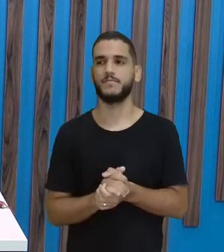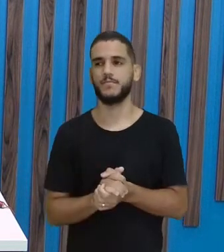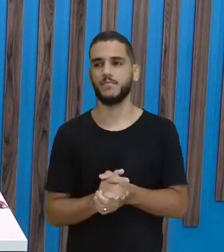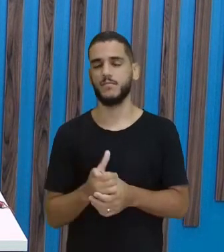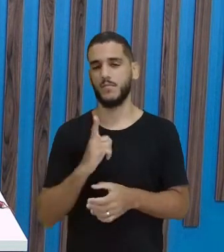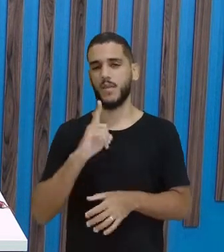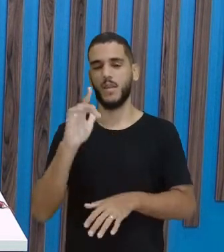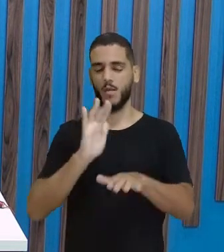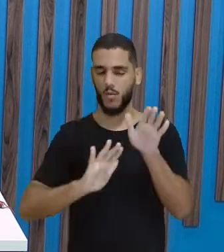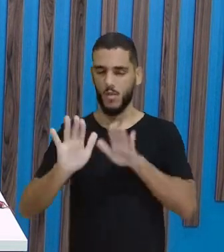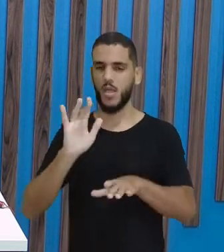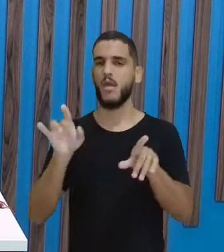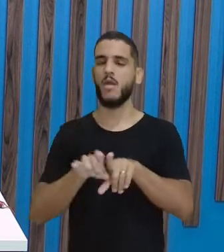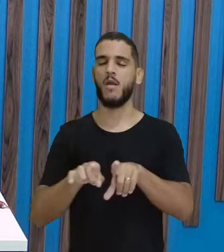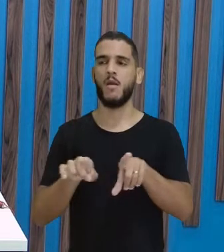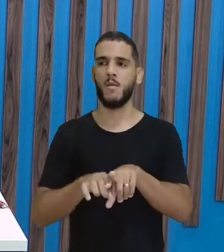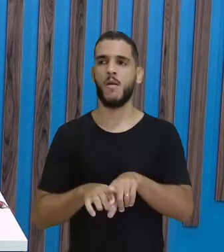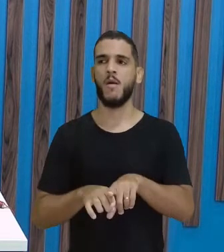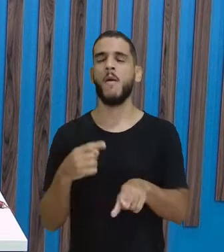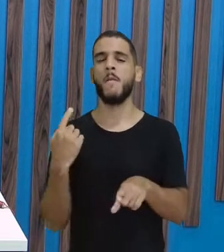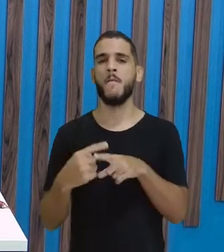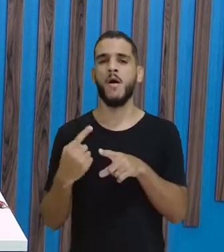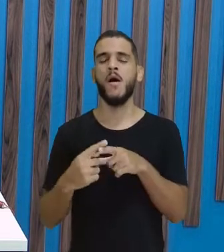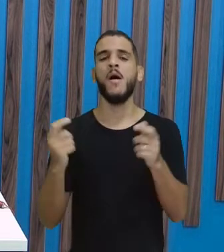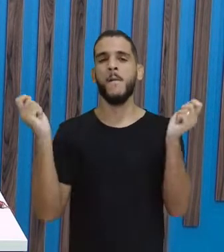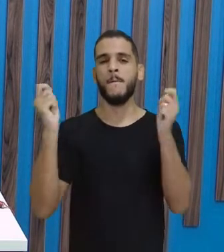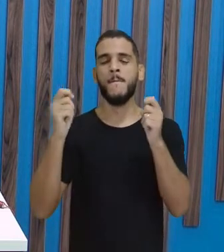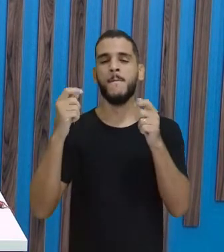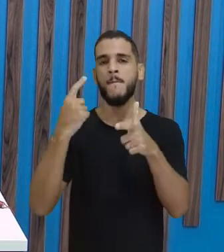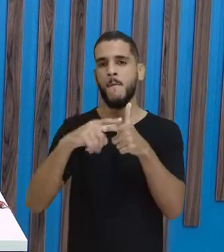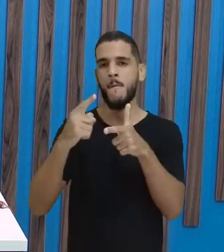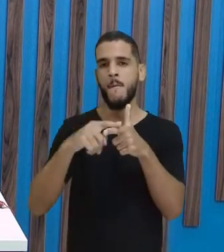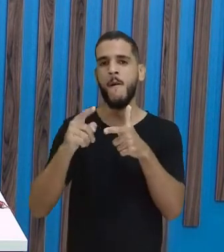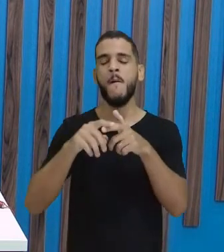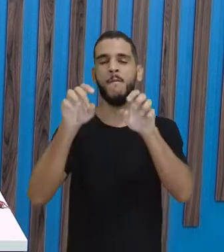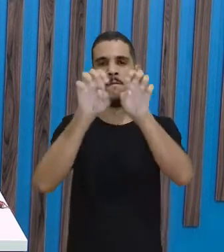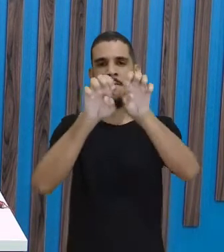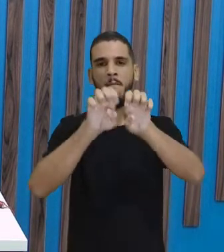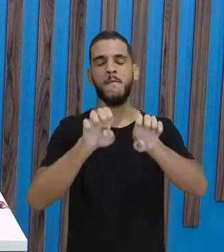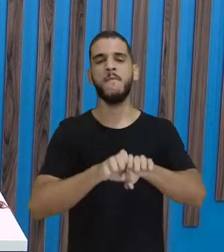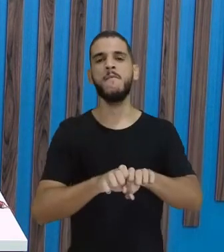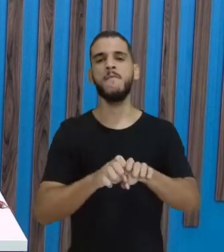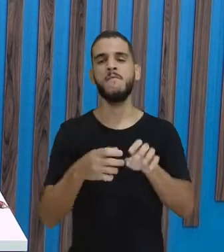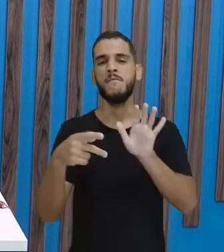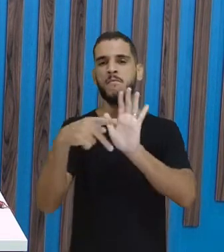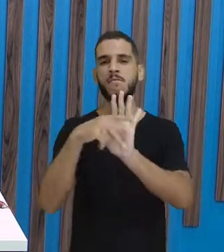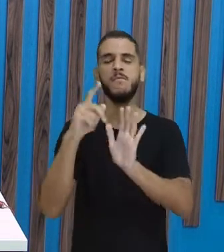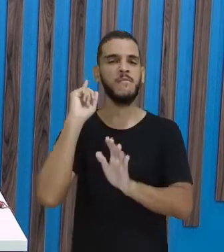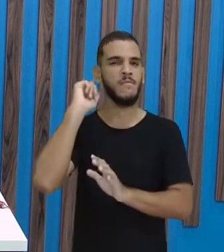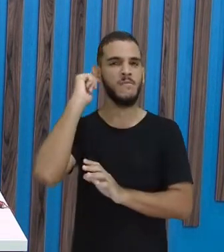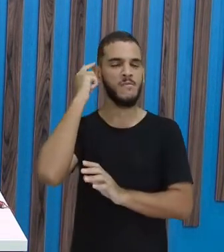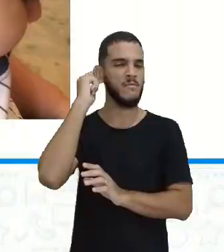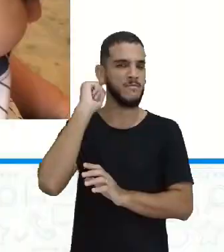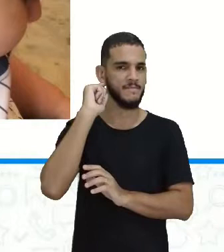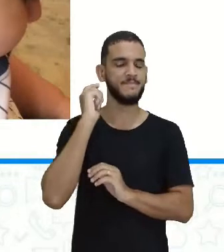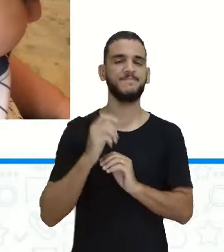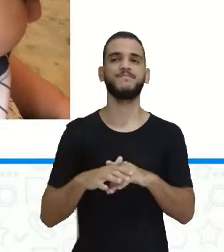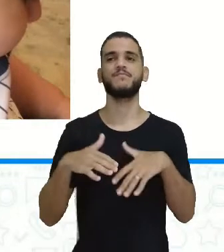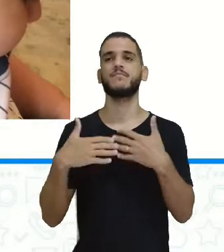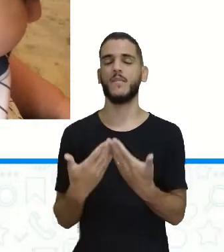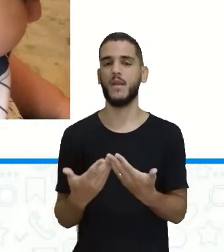tem que ter cuidado também com isso, porque você pode estar prejudicando a estrutura do teu ouvido, tá? Então, olha,